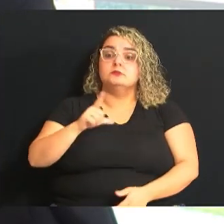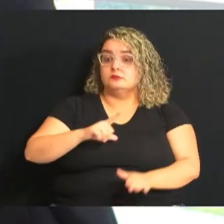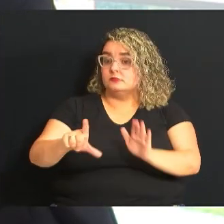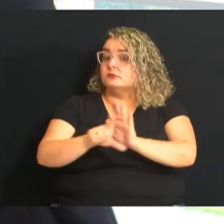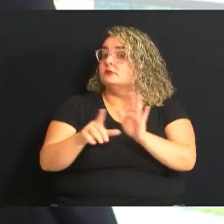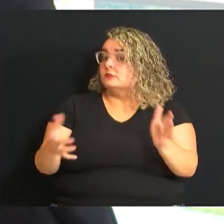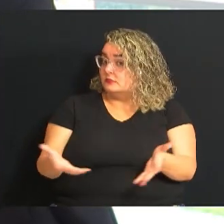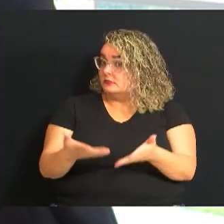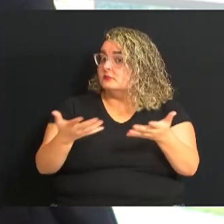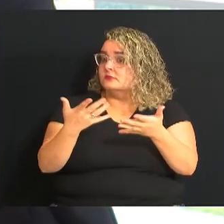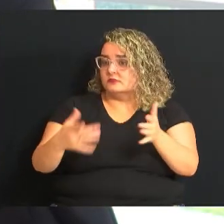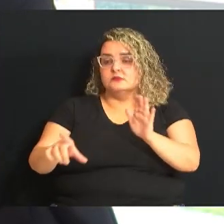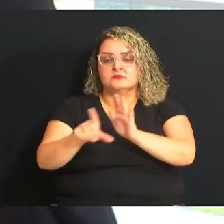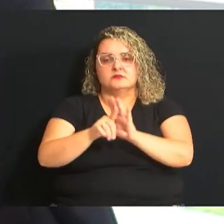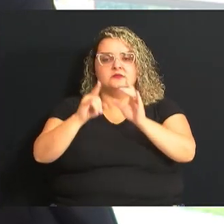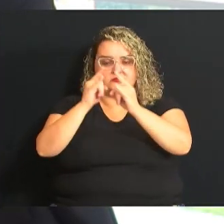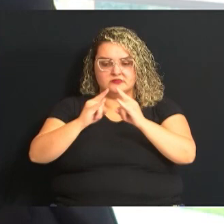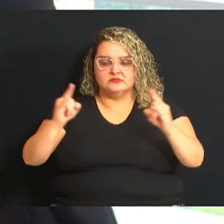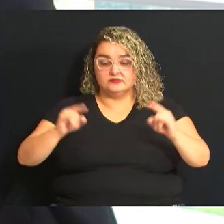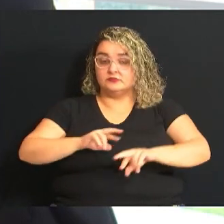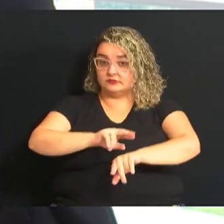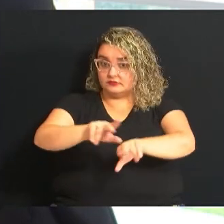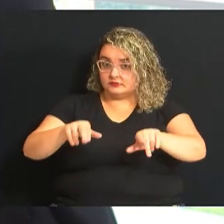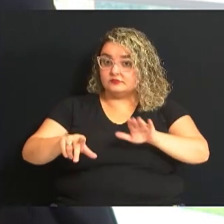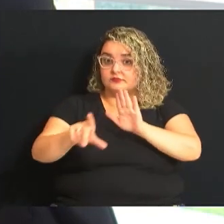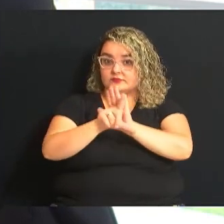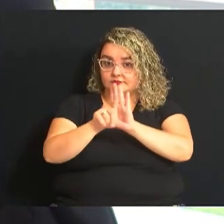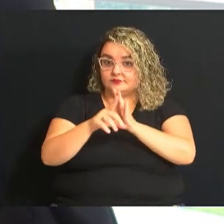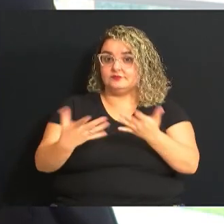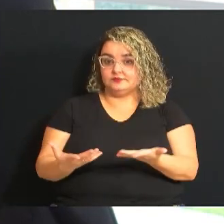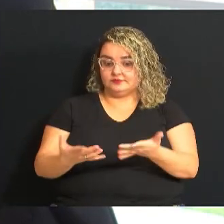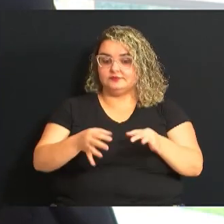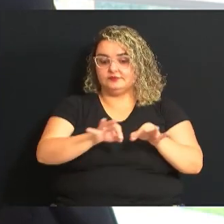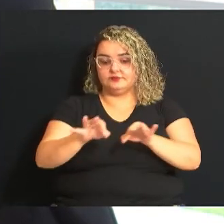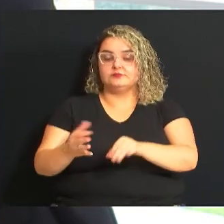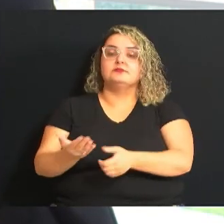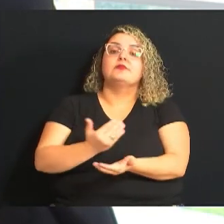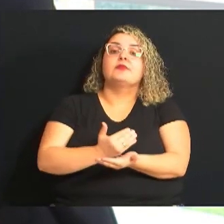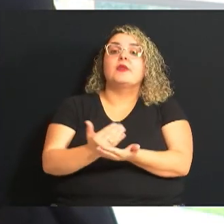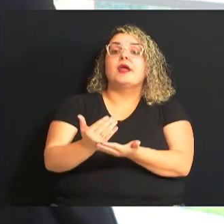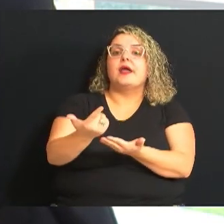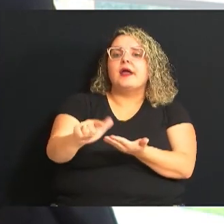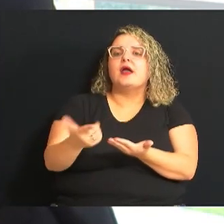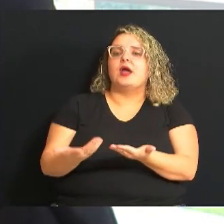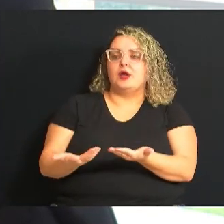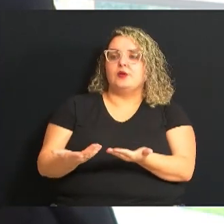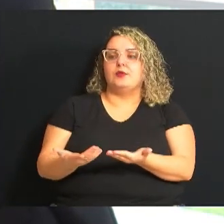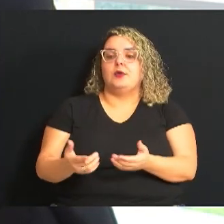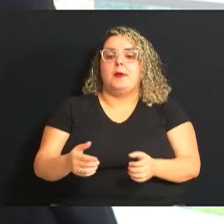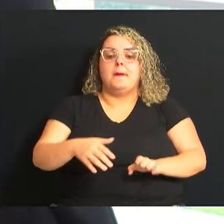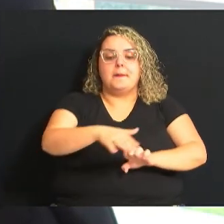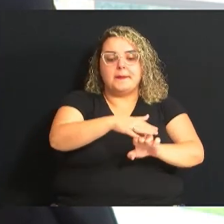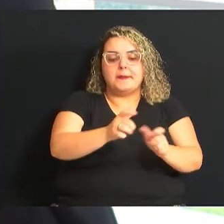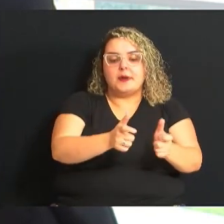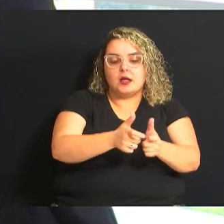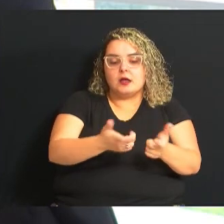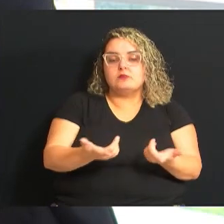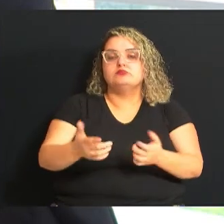segundo explica o secretário, o texto da Lei dos Galpões, sancionada no ano passado, ainda tinha um detalhe